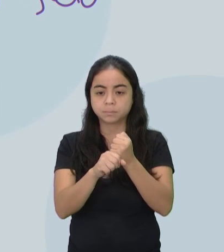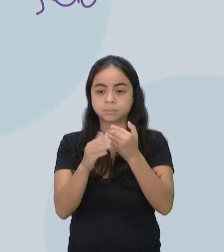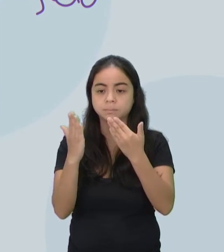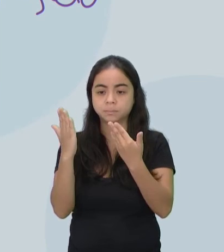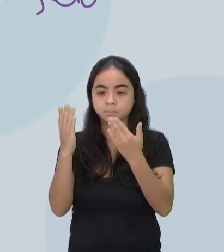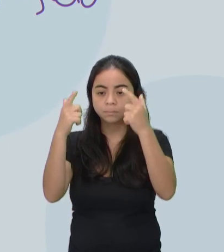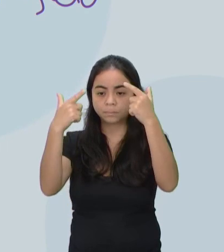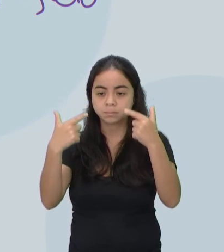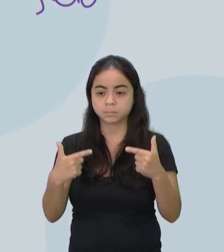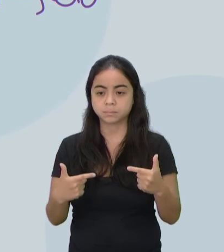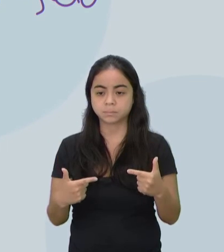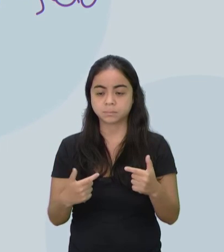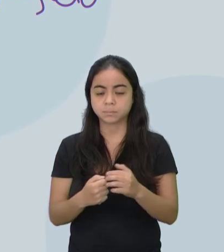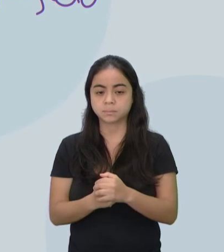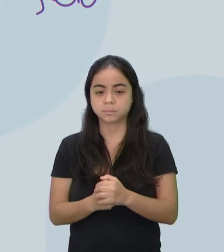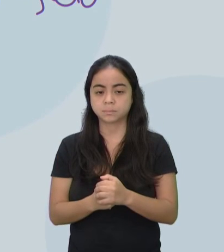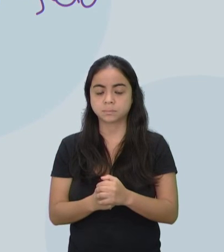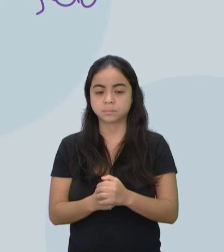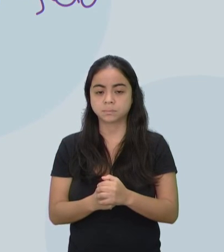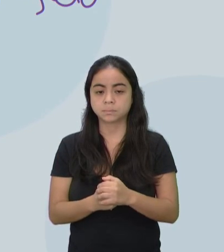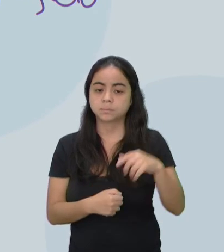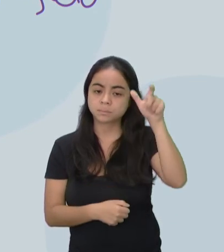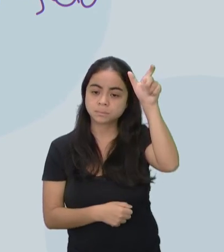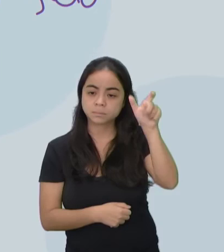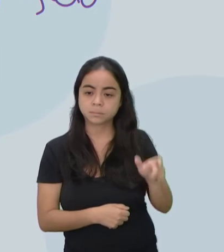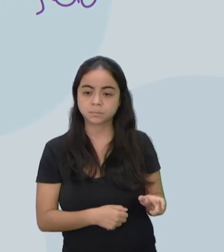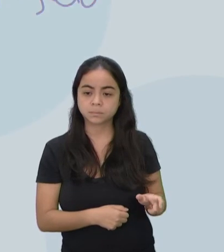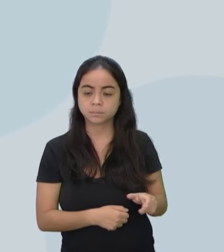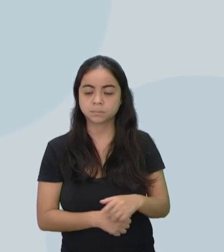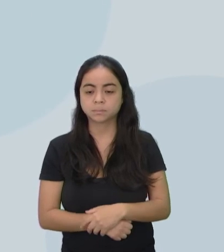coluna. Nós vamos somar essa coluna.